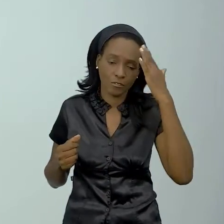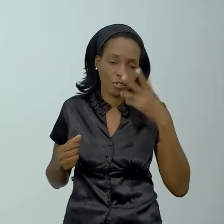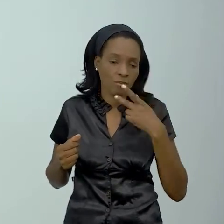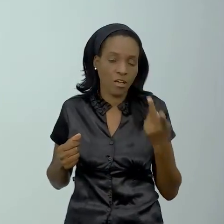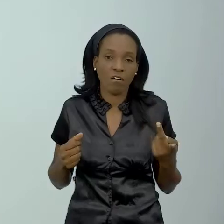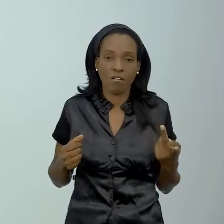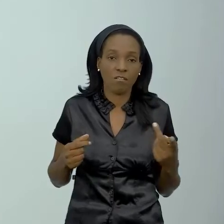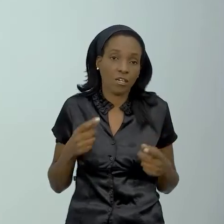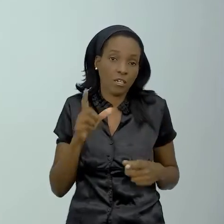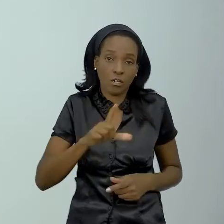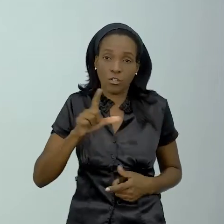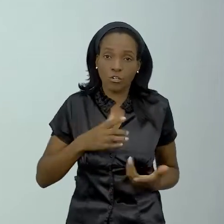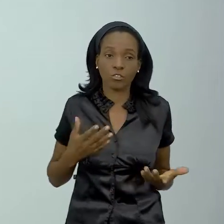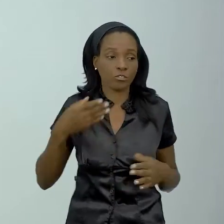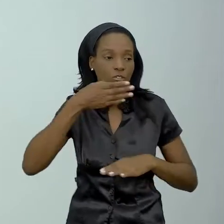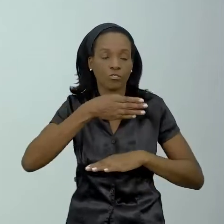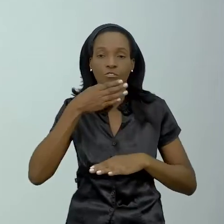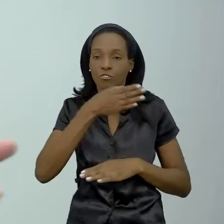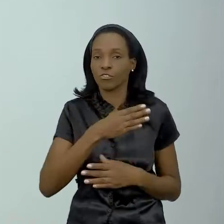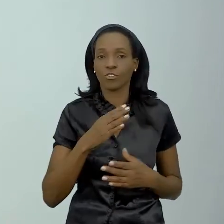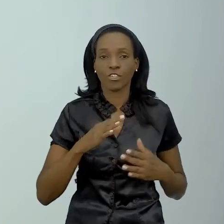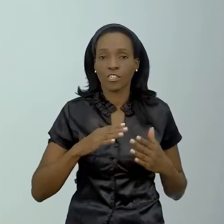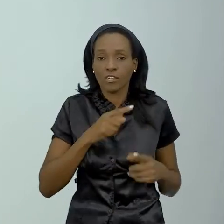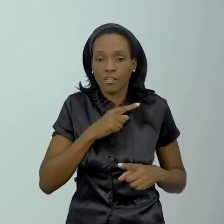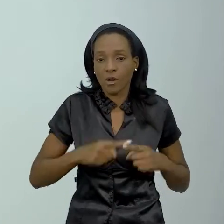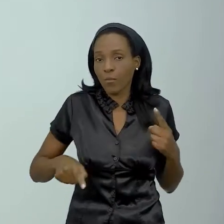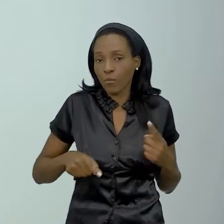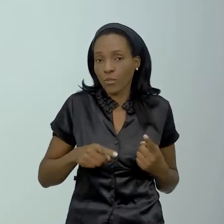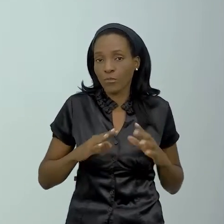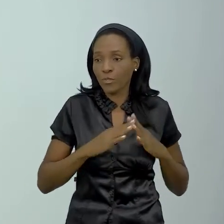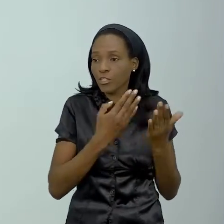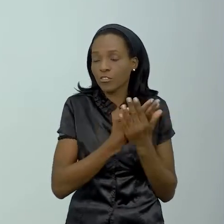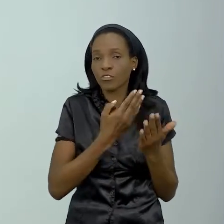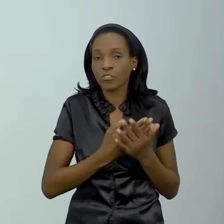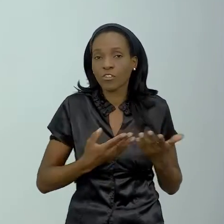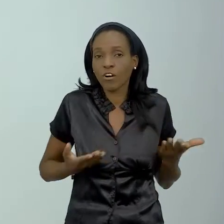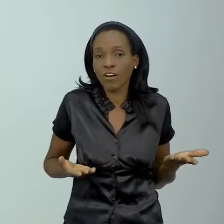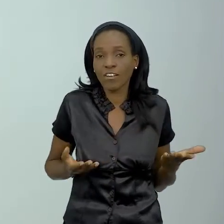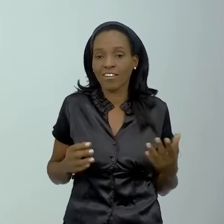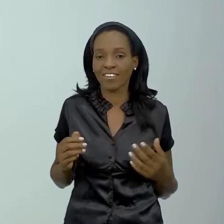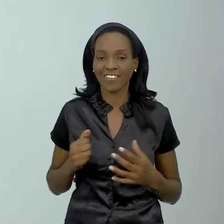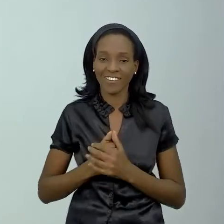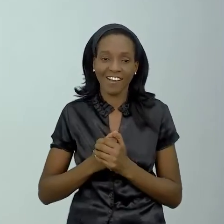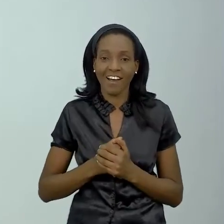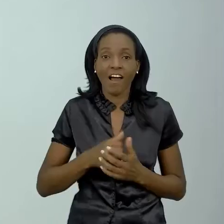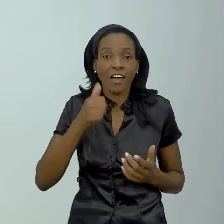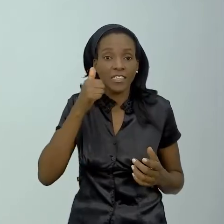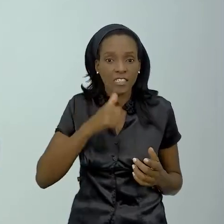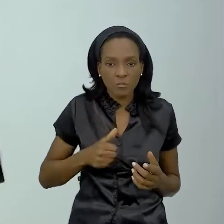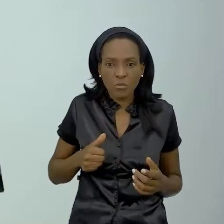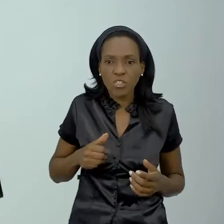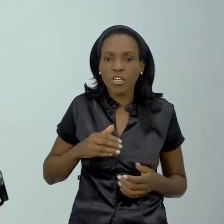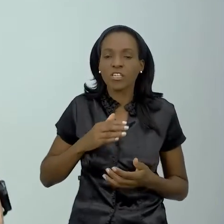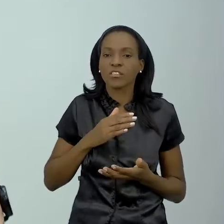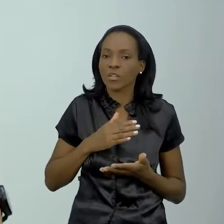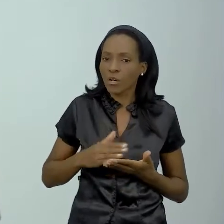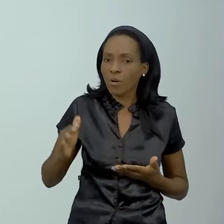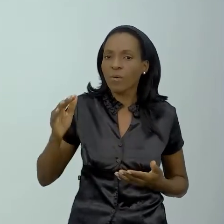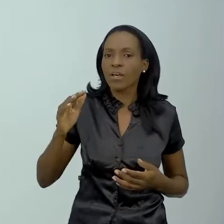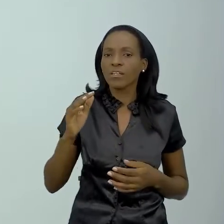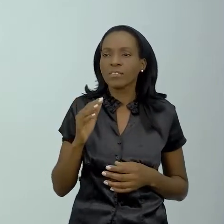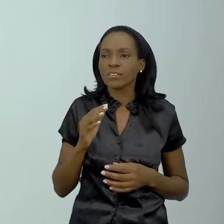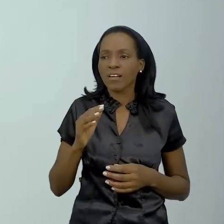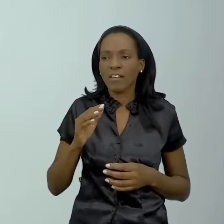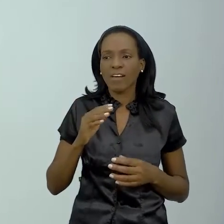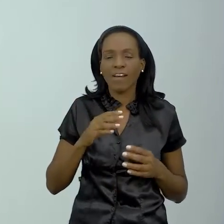não é porque é mulher, é porque você proibiu o acesso à escola. Né? Tem um fator social aí. Aí as mulheres começa a frequentar as escolas